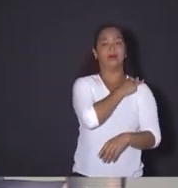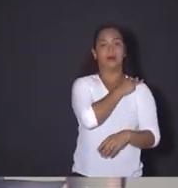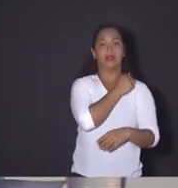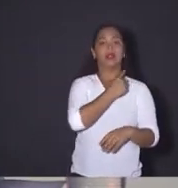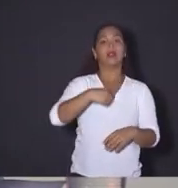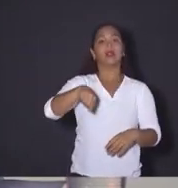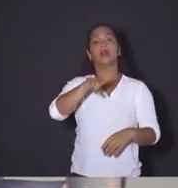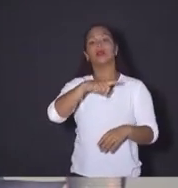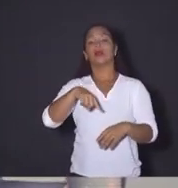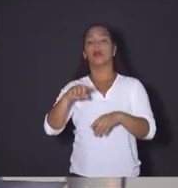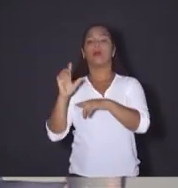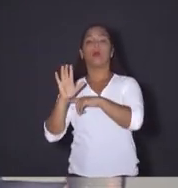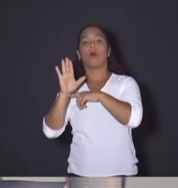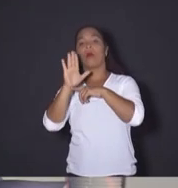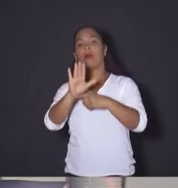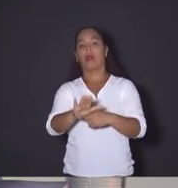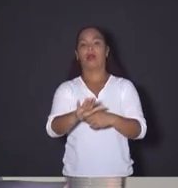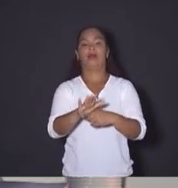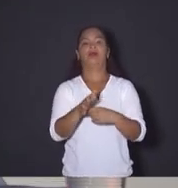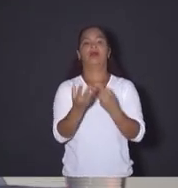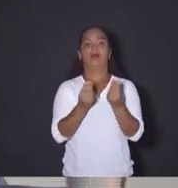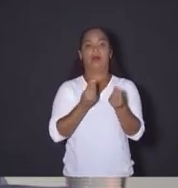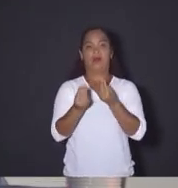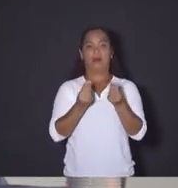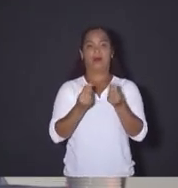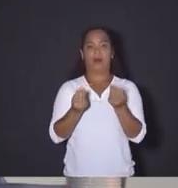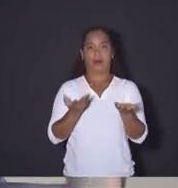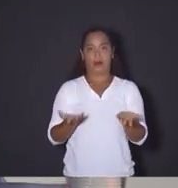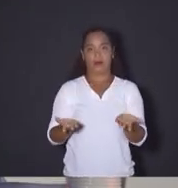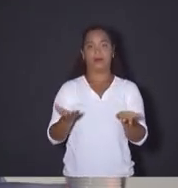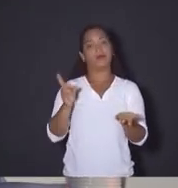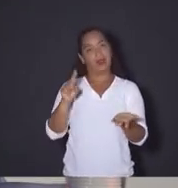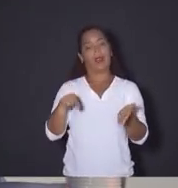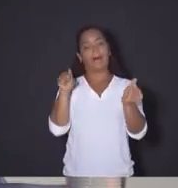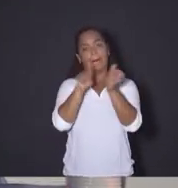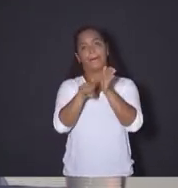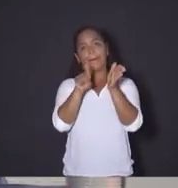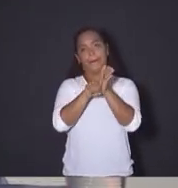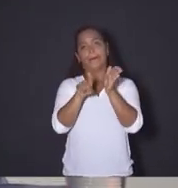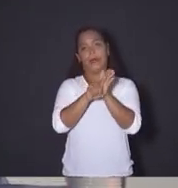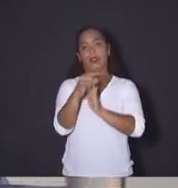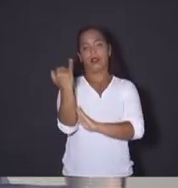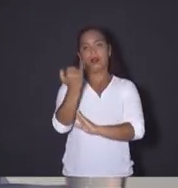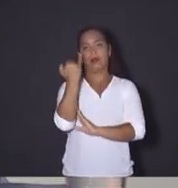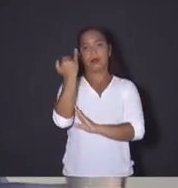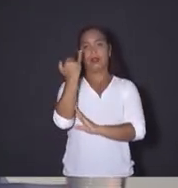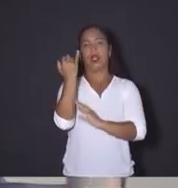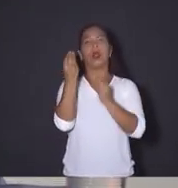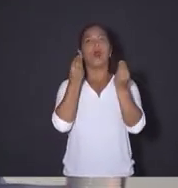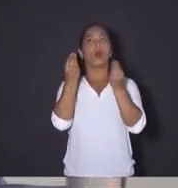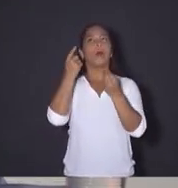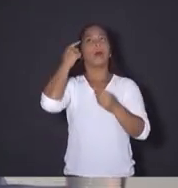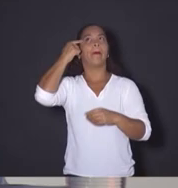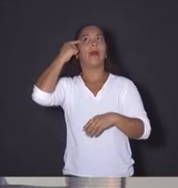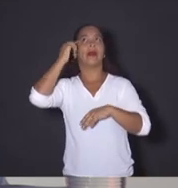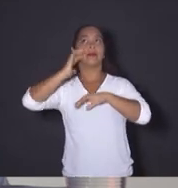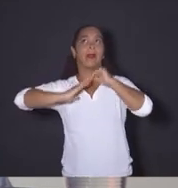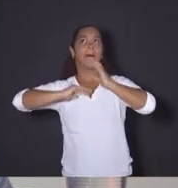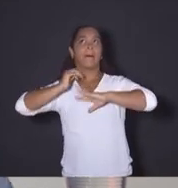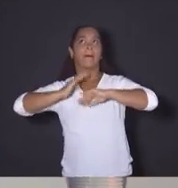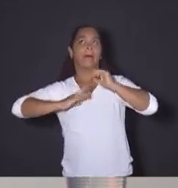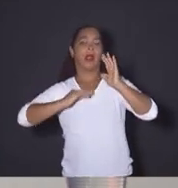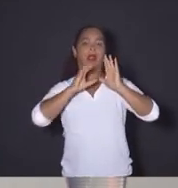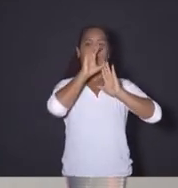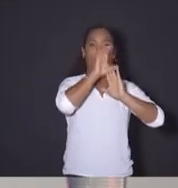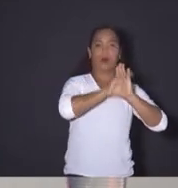instituições contribui para as instituições de educação básica então essas são questões fundamentais como pensar a prática como componente curricular